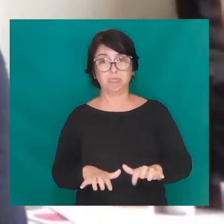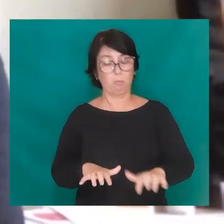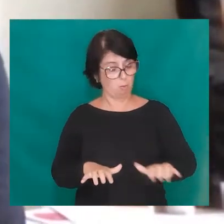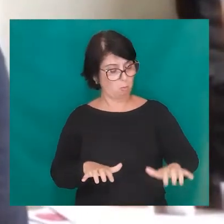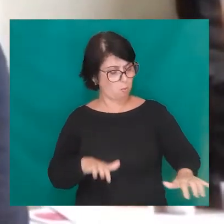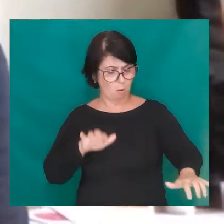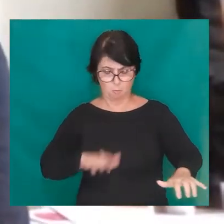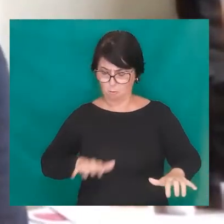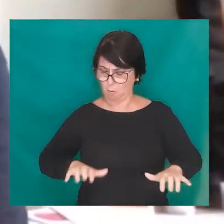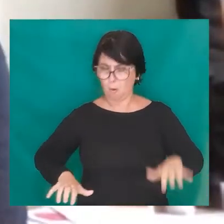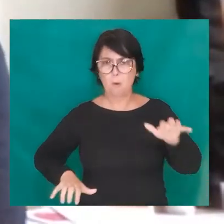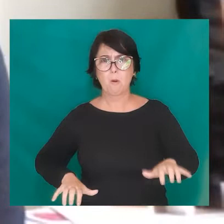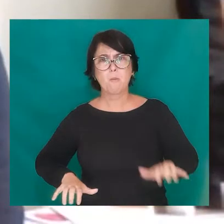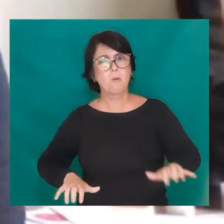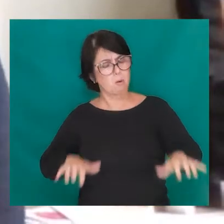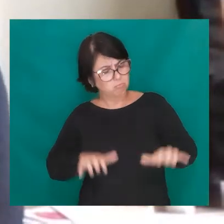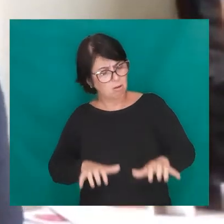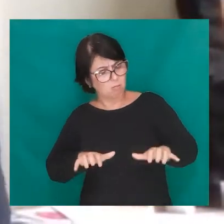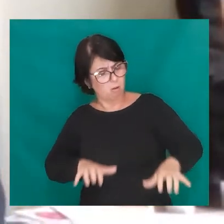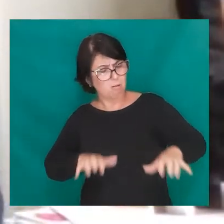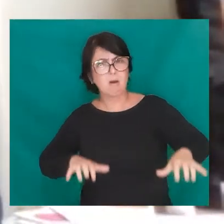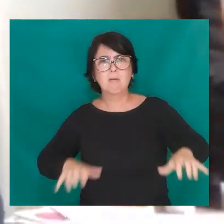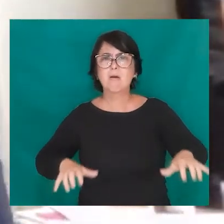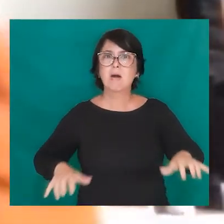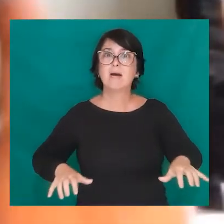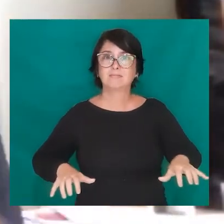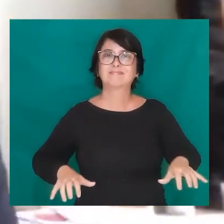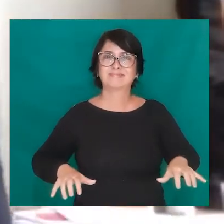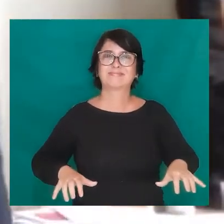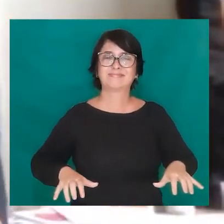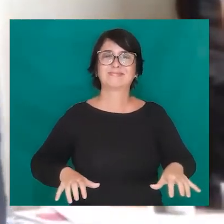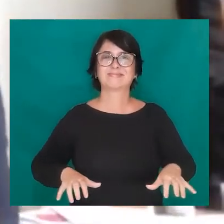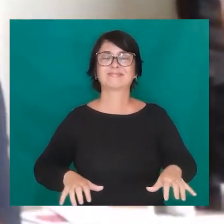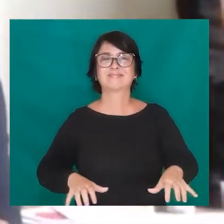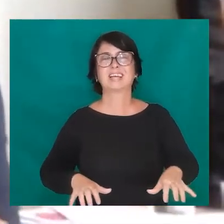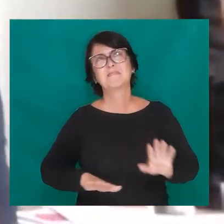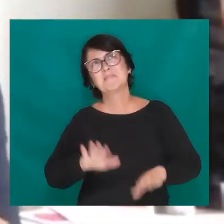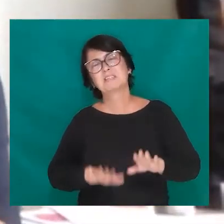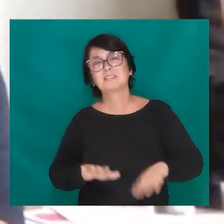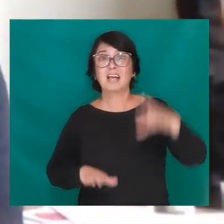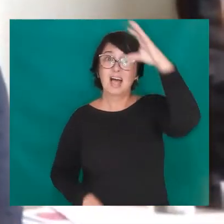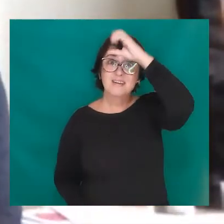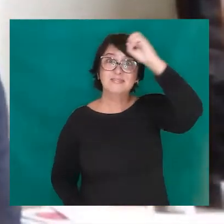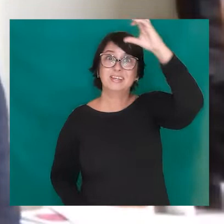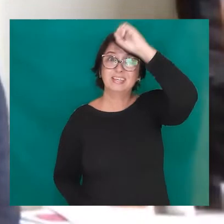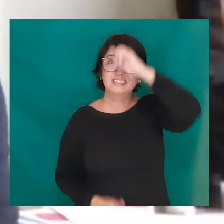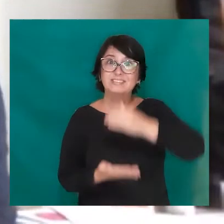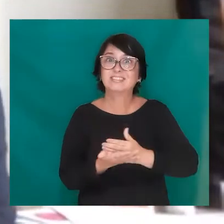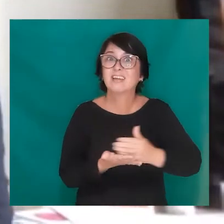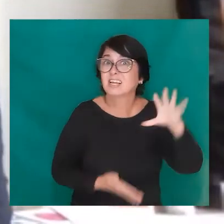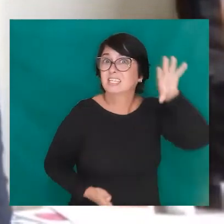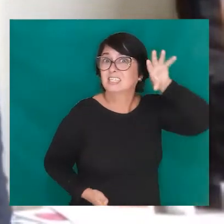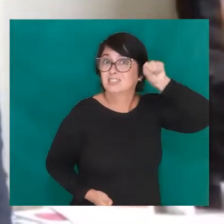totalmente sem... Só me lembrava que eu tinha estudado violino, que conhecia mais ou menos a pauta musical, mas aprendi mesmo o início de